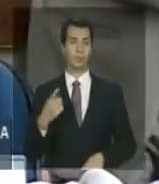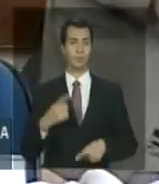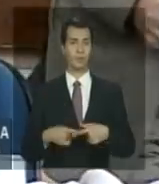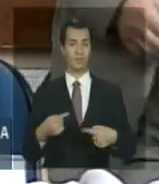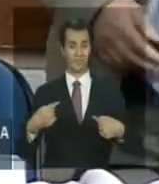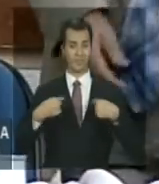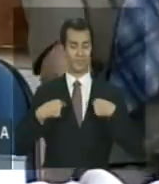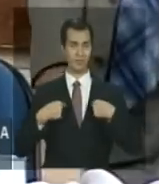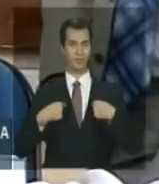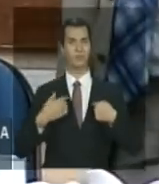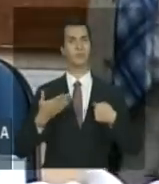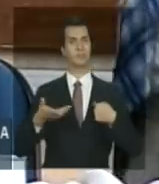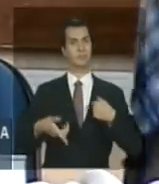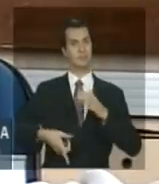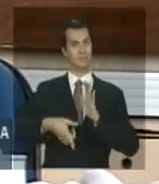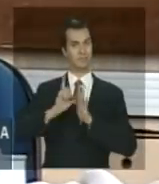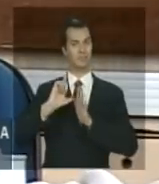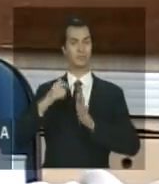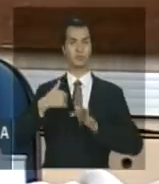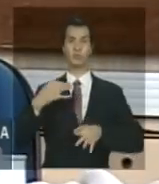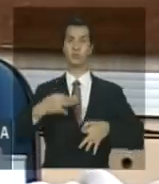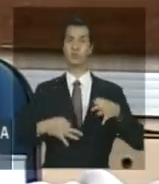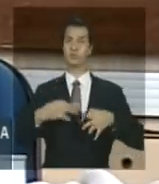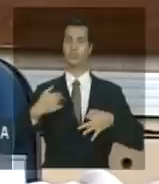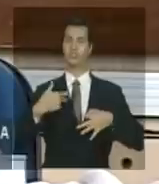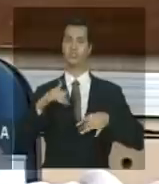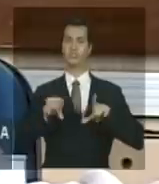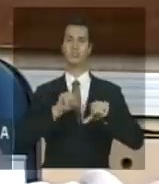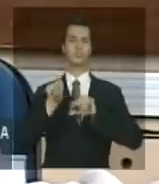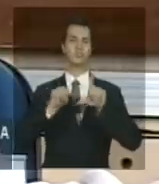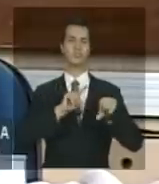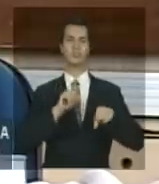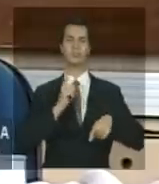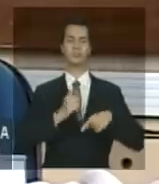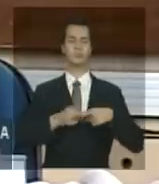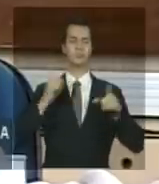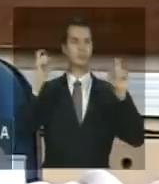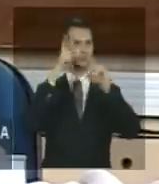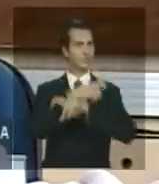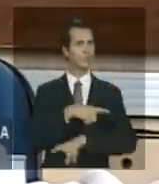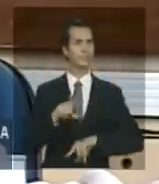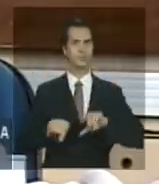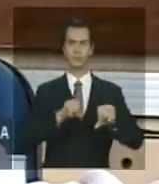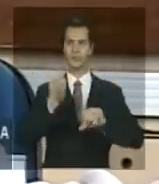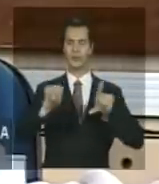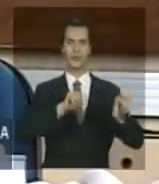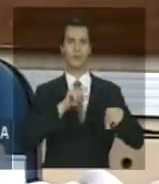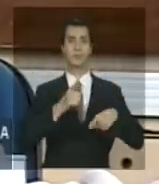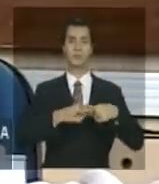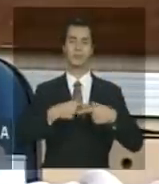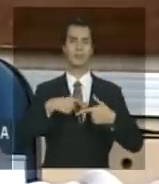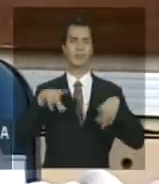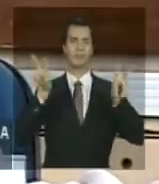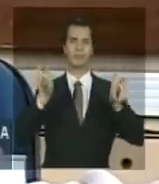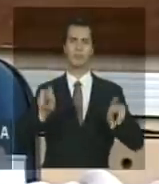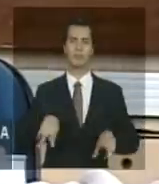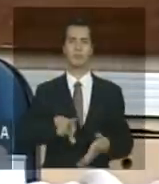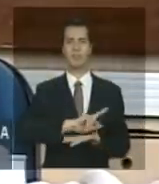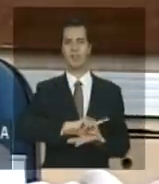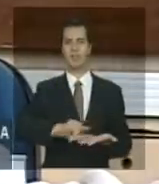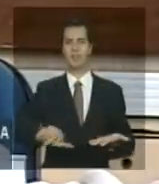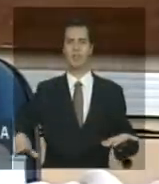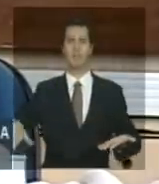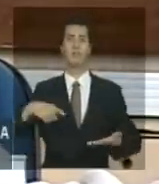muito difícil escolher, porque tem, não só porque são coisas muito diferentes, mas especialmente porque